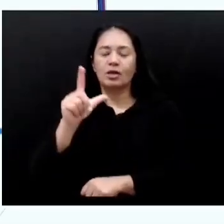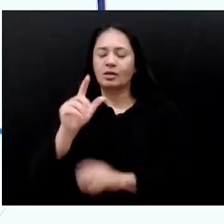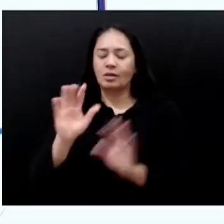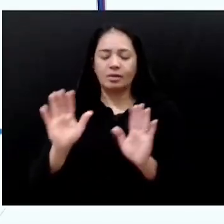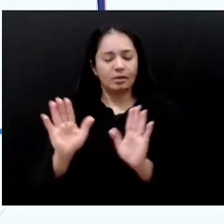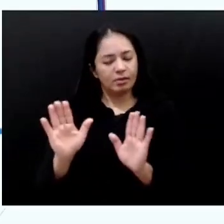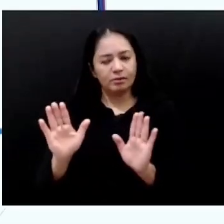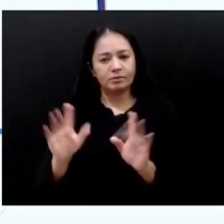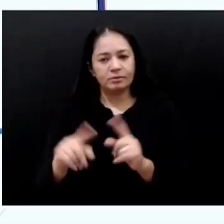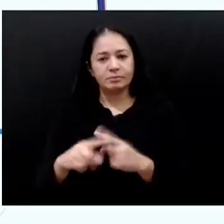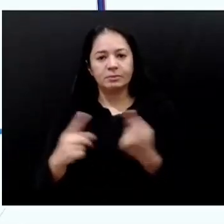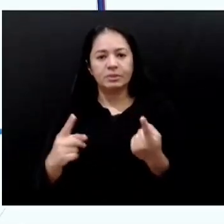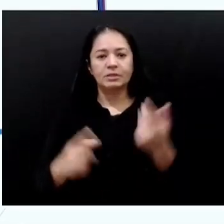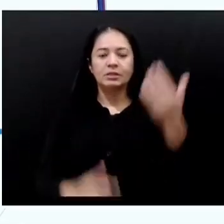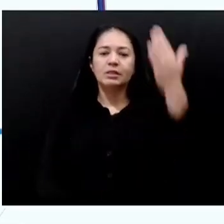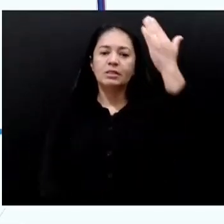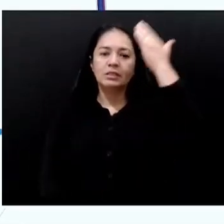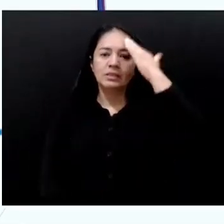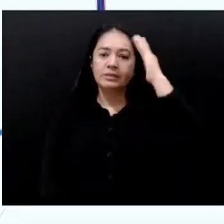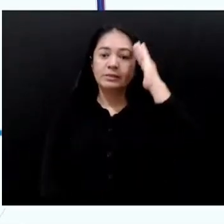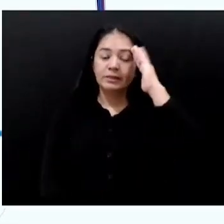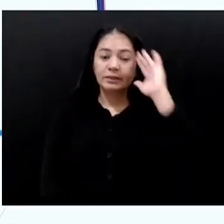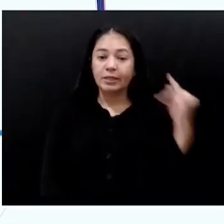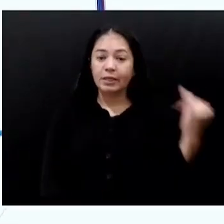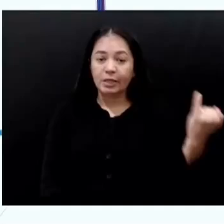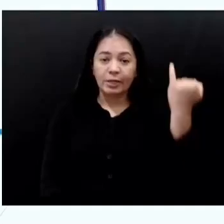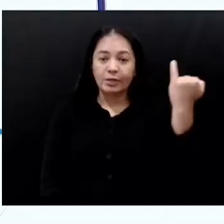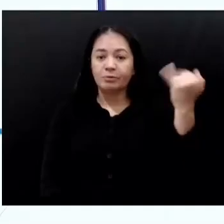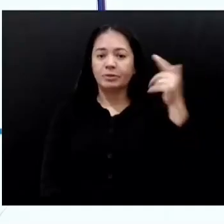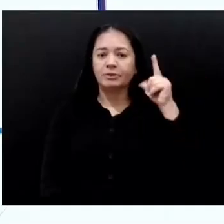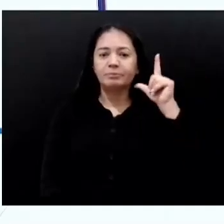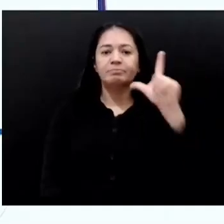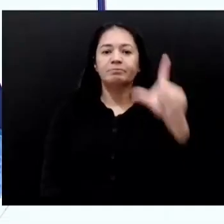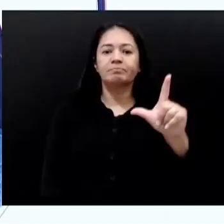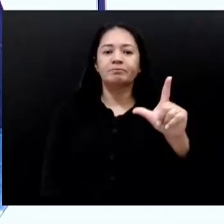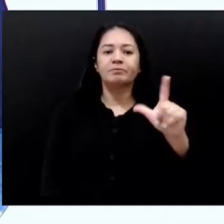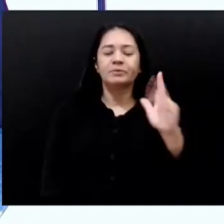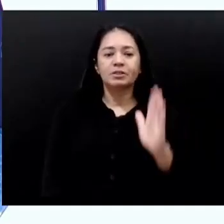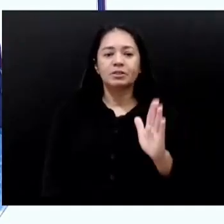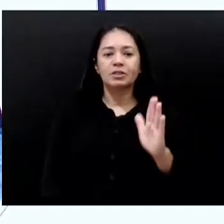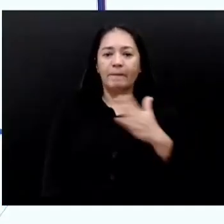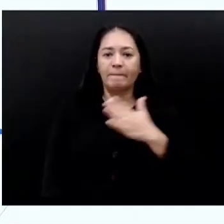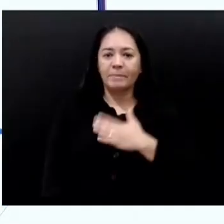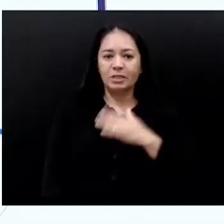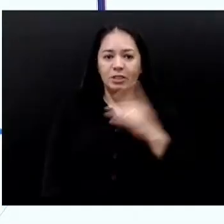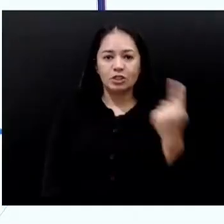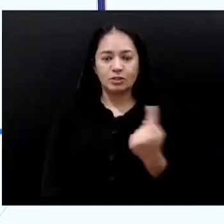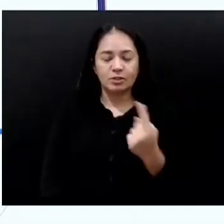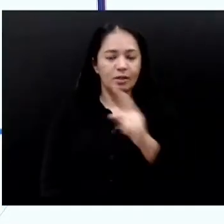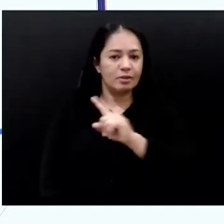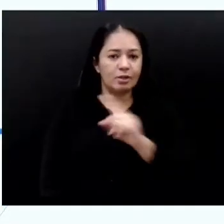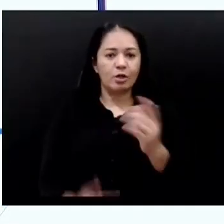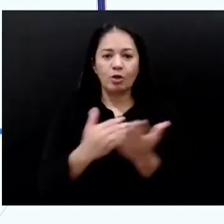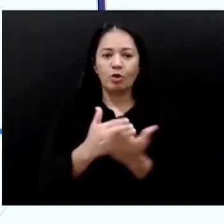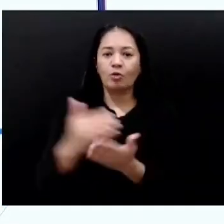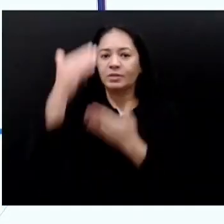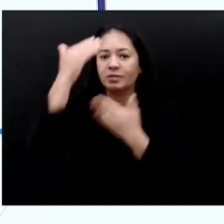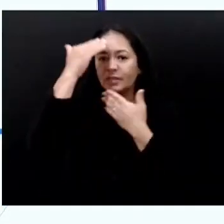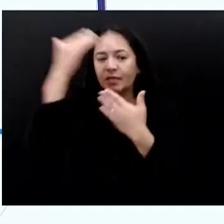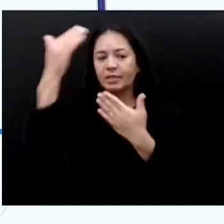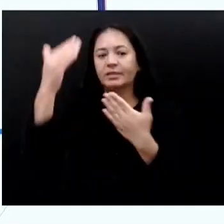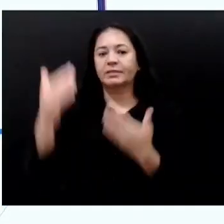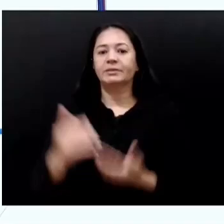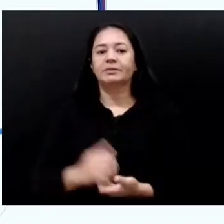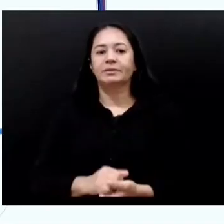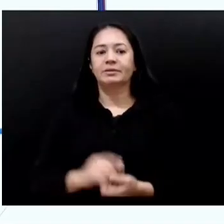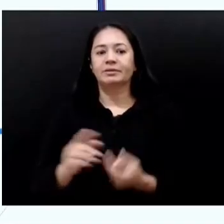entender o tamanho, né, da conquista, que obviamente não é só minha. Então eu começo aqui agradecendo a própria